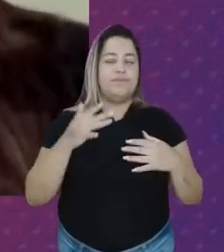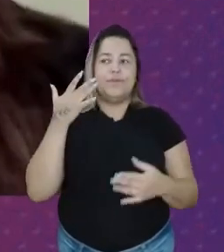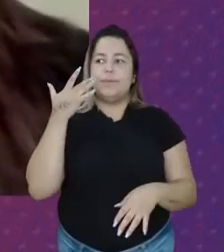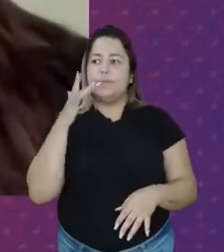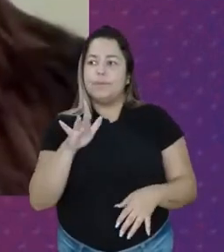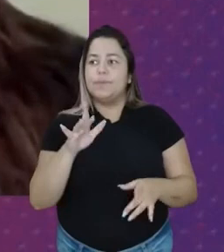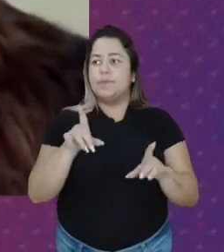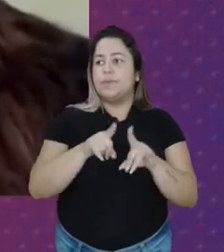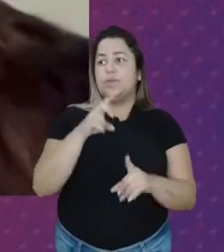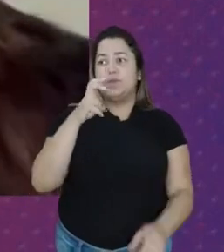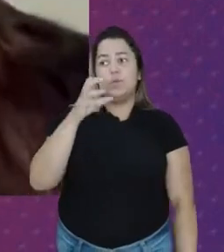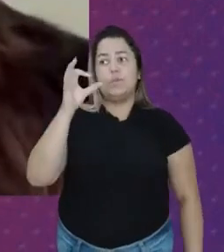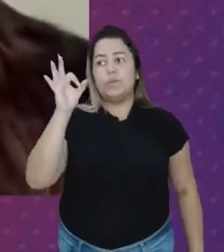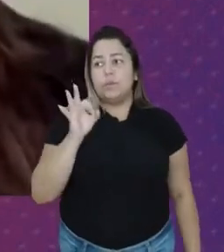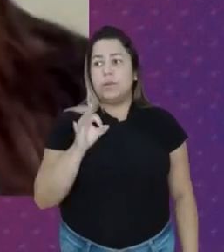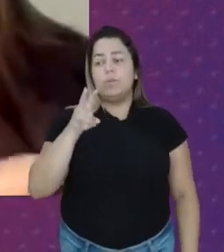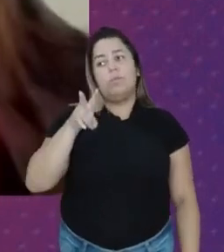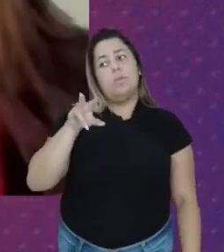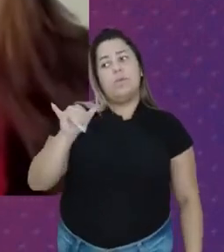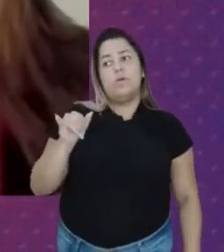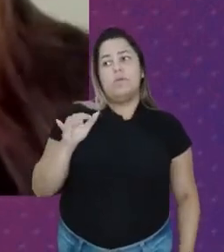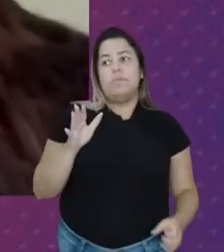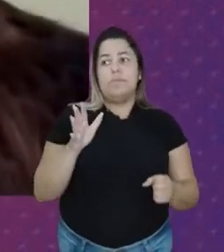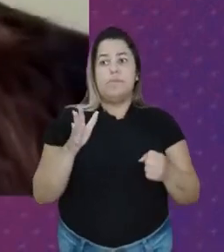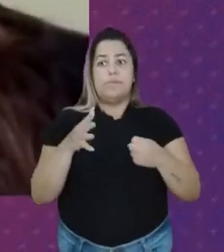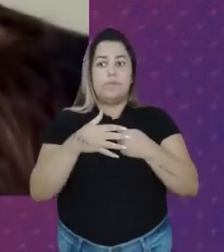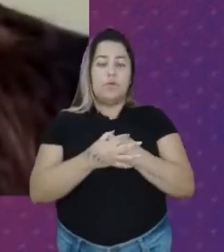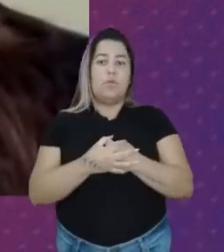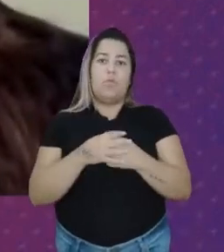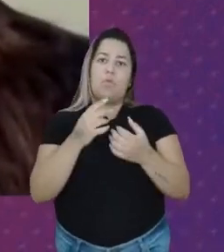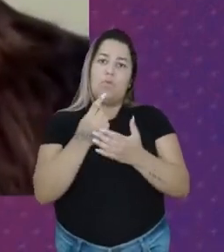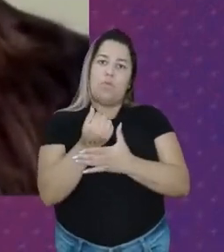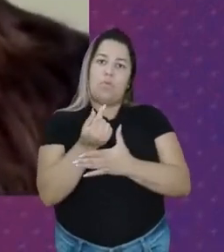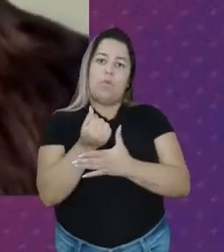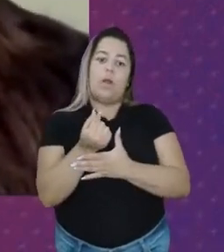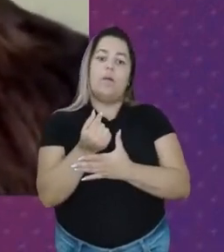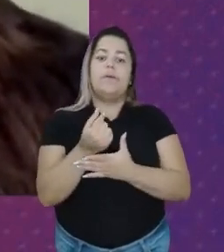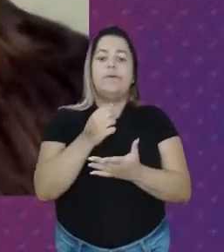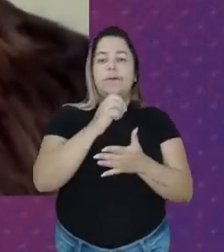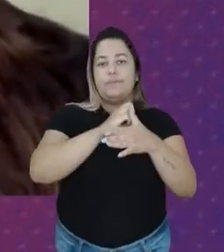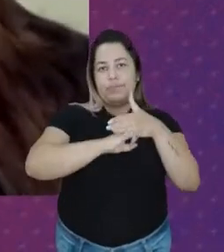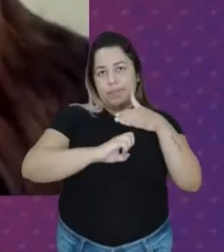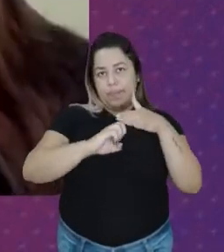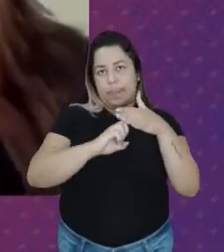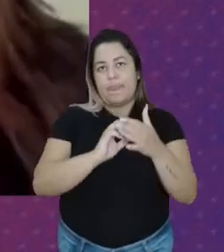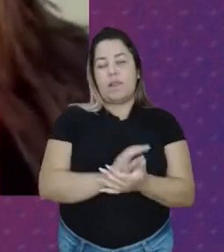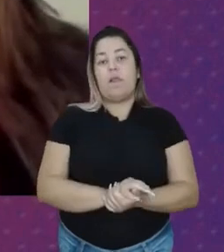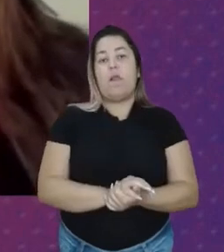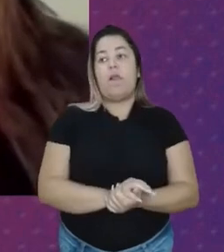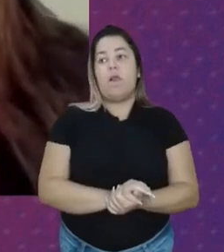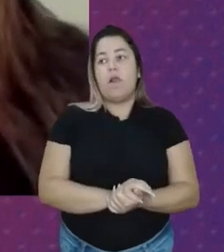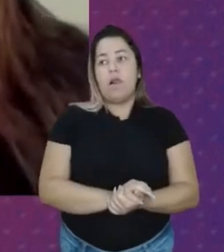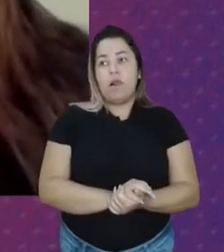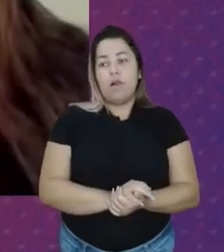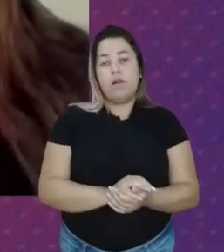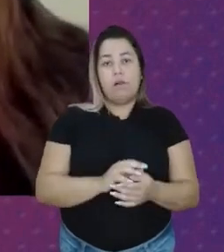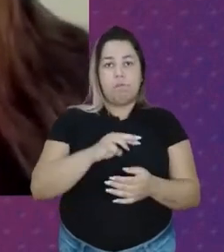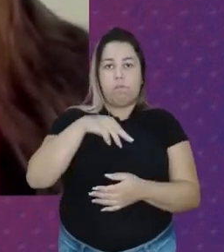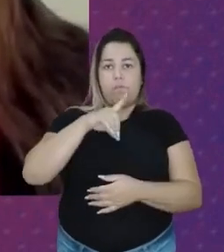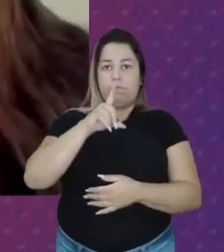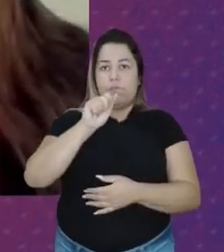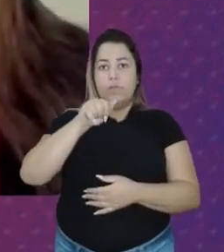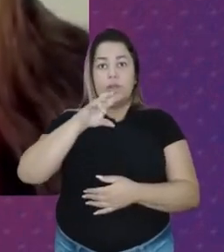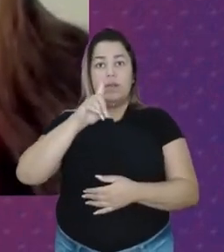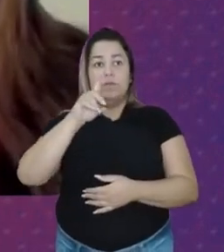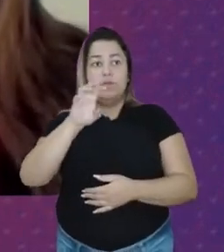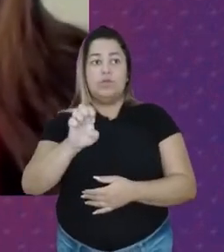chutar, 5% vai ficar retido como forma de pagamento para a empresa intermediária. Então, essa é uma modalidade de arrecadação